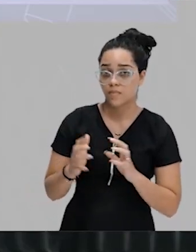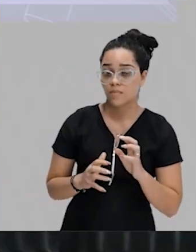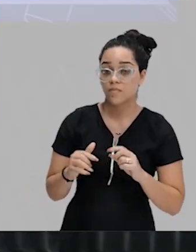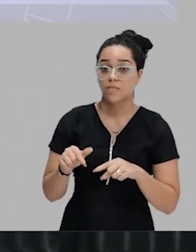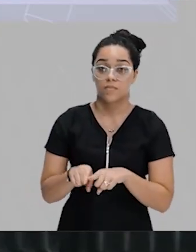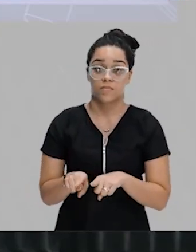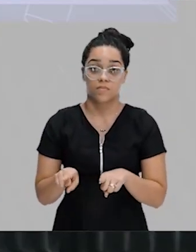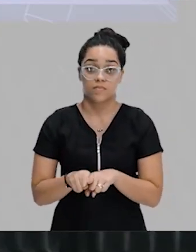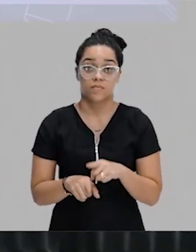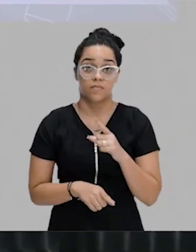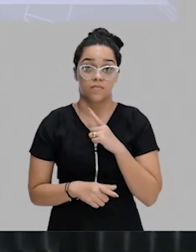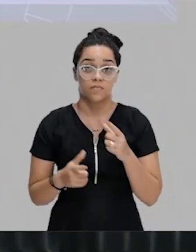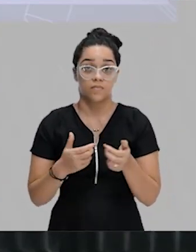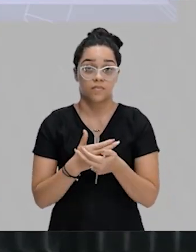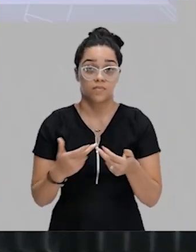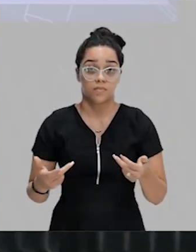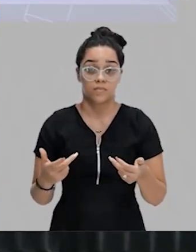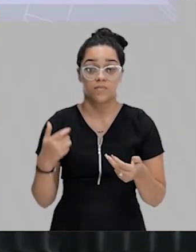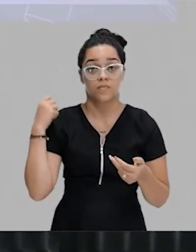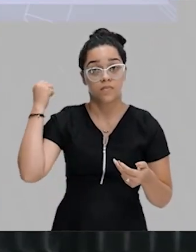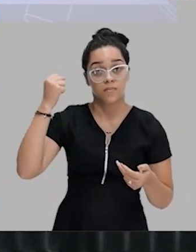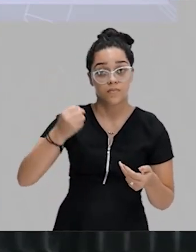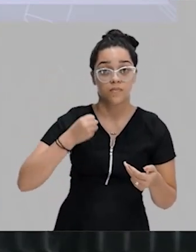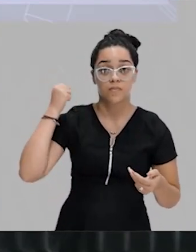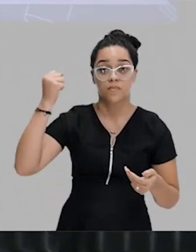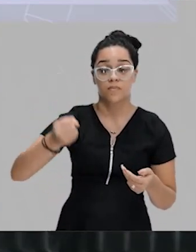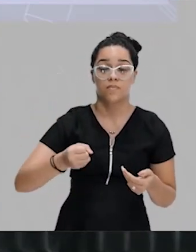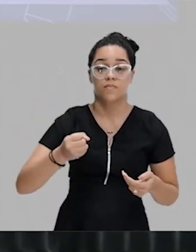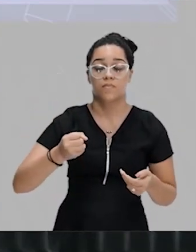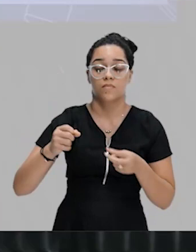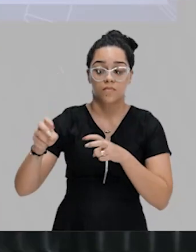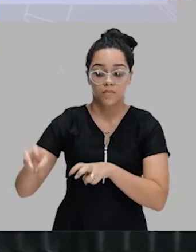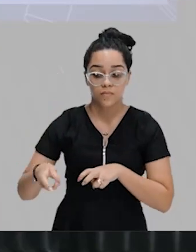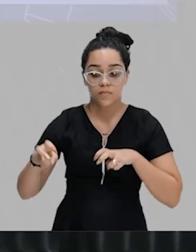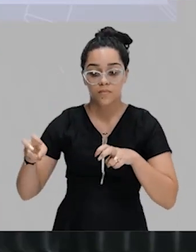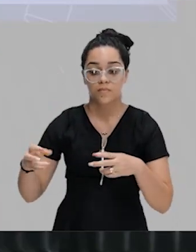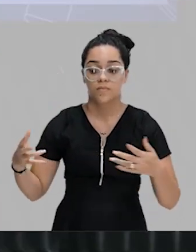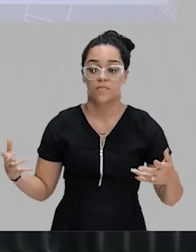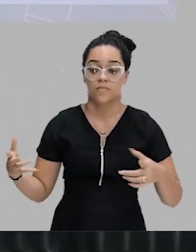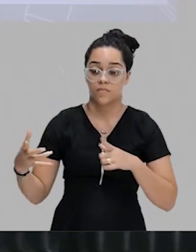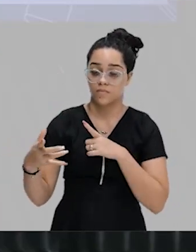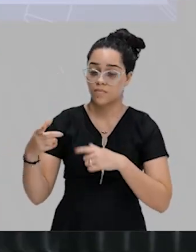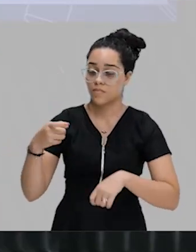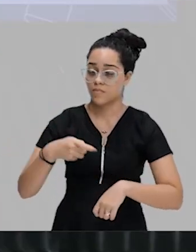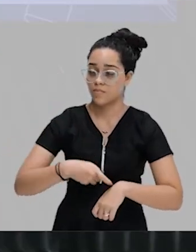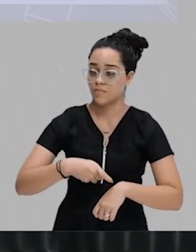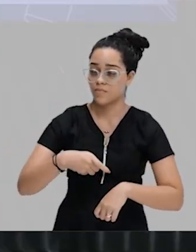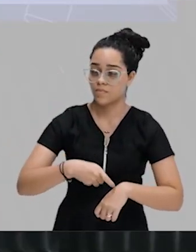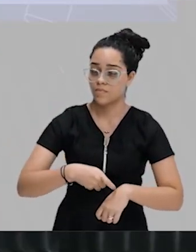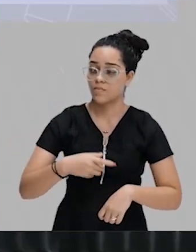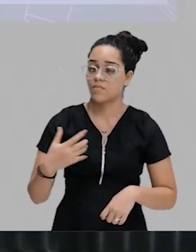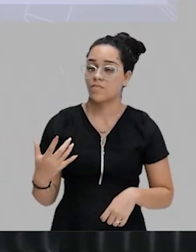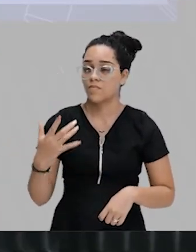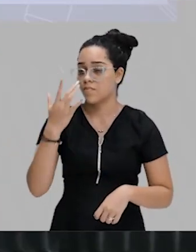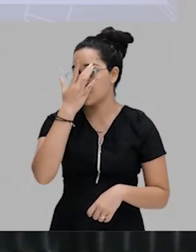e até mesmo as revoltas camponesas e servis. Nós temos um momento em que a